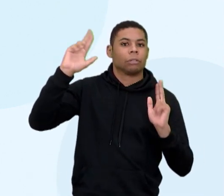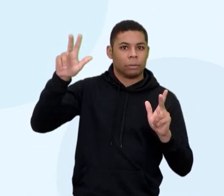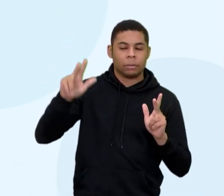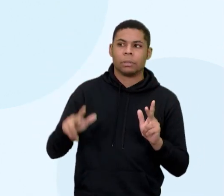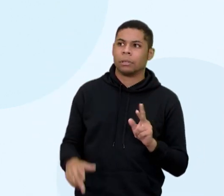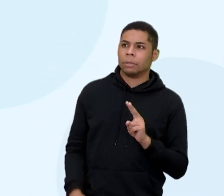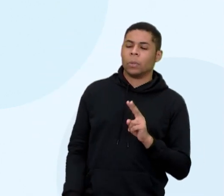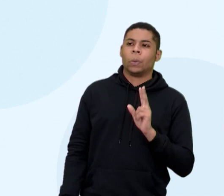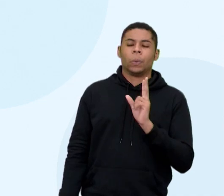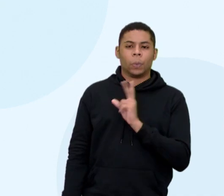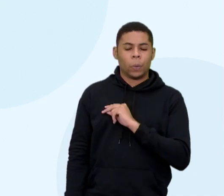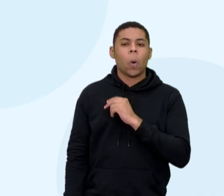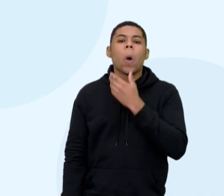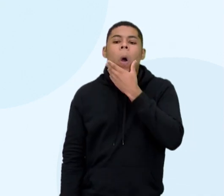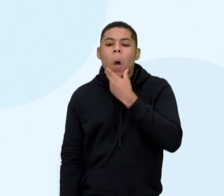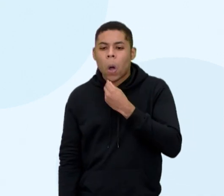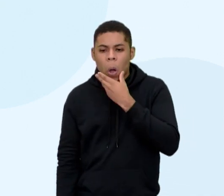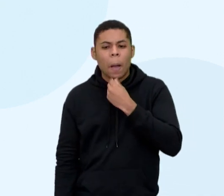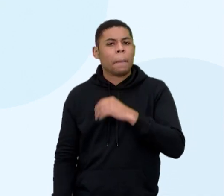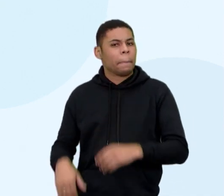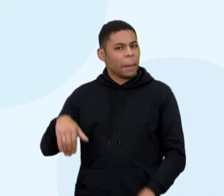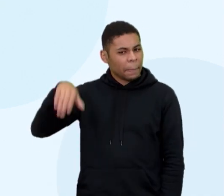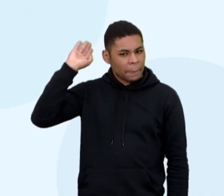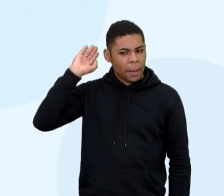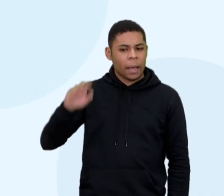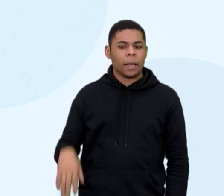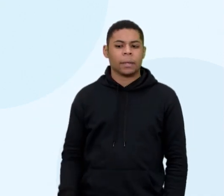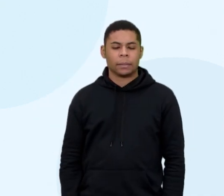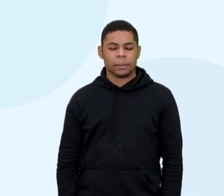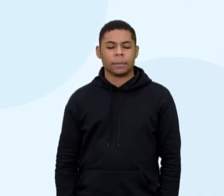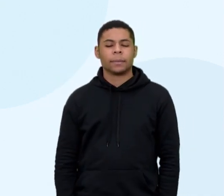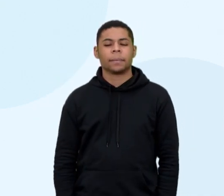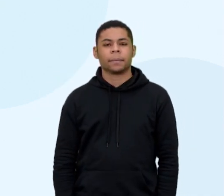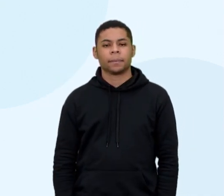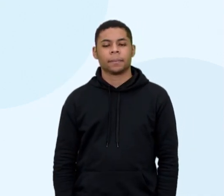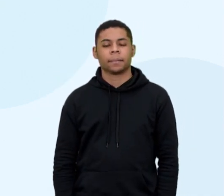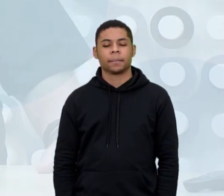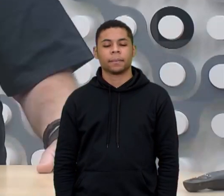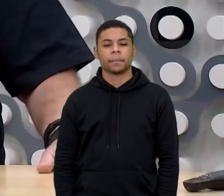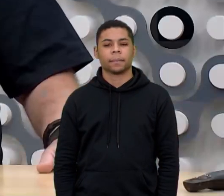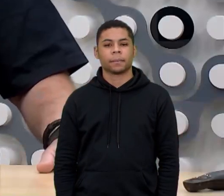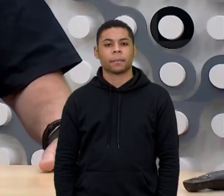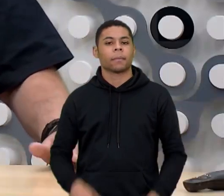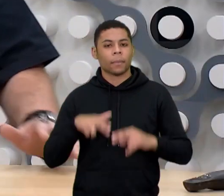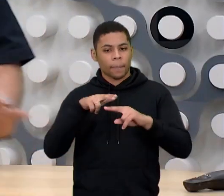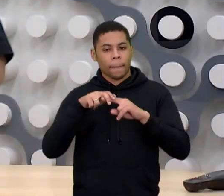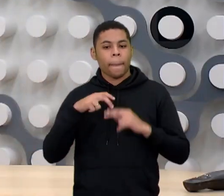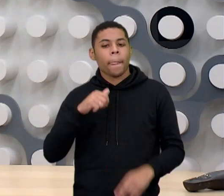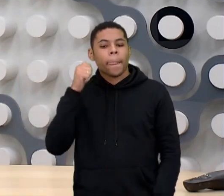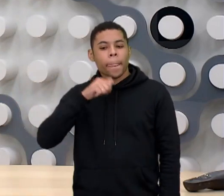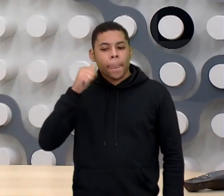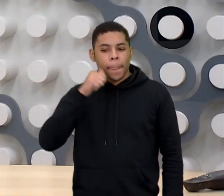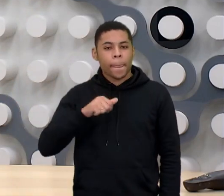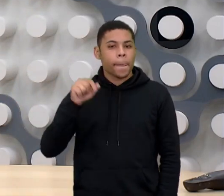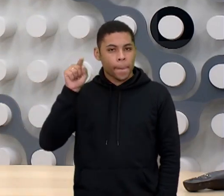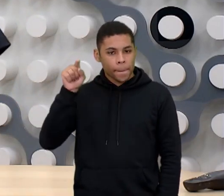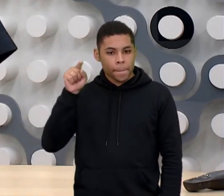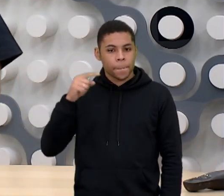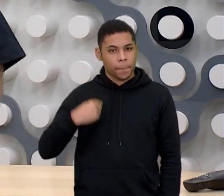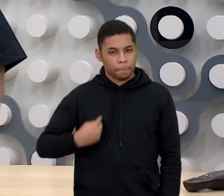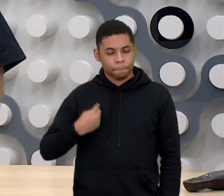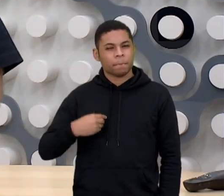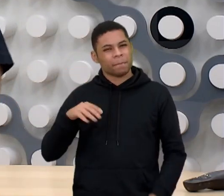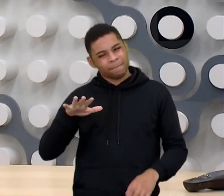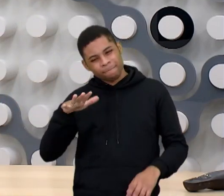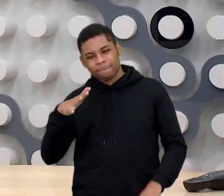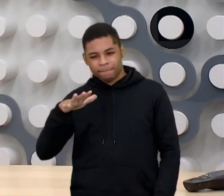visível entre homens e mulheres, né? Por isso que a expectativa de vida das mulheres aí é mais